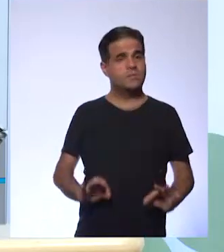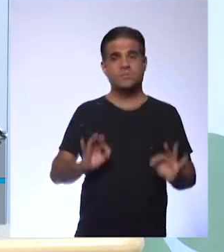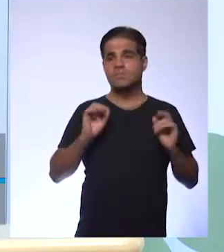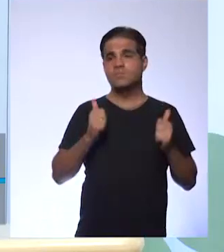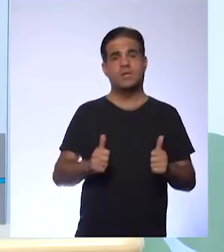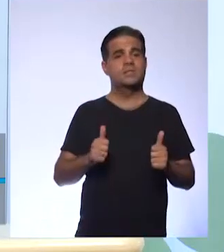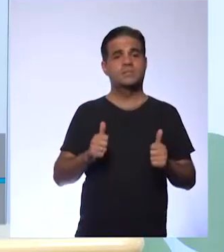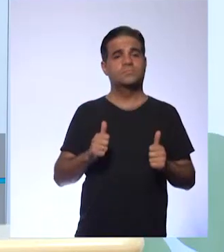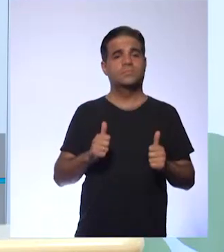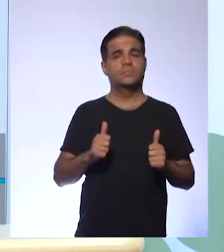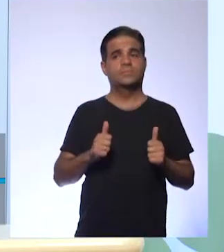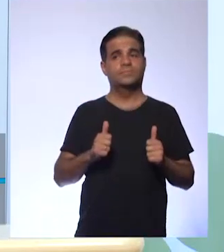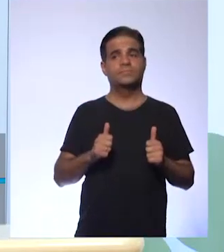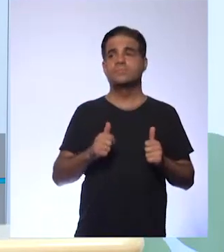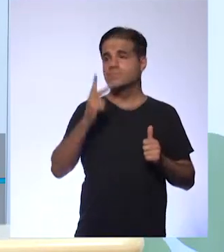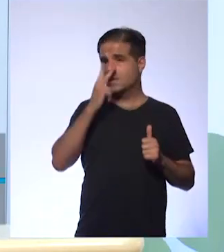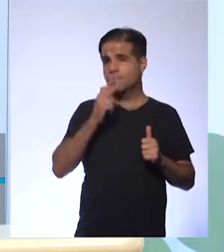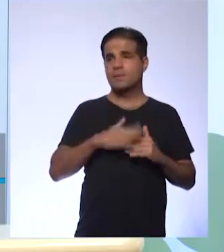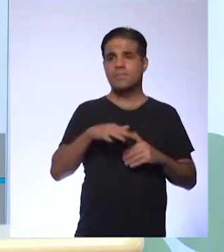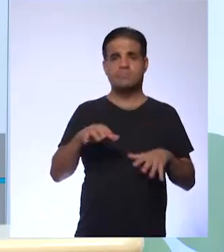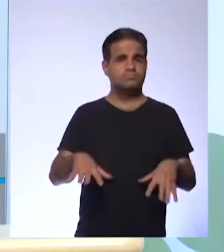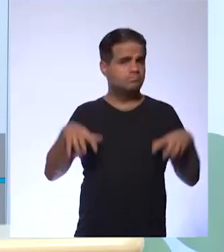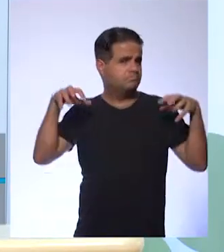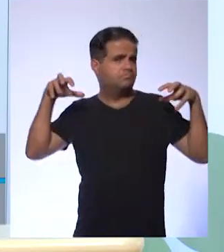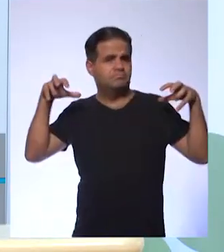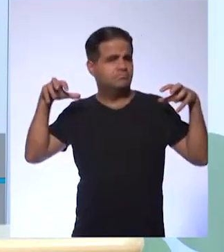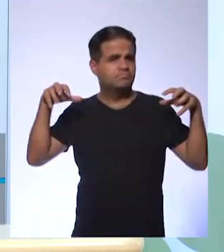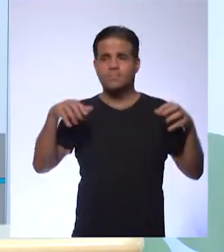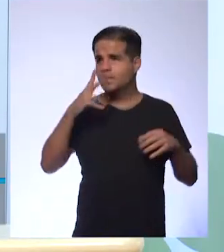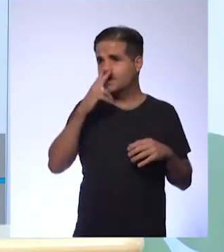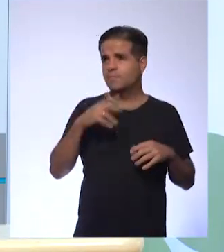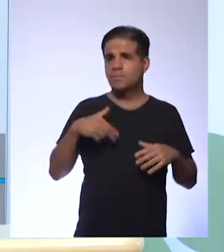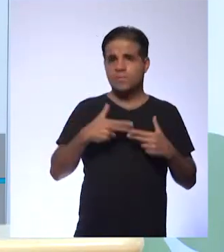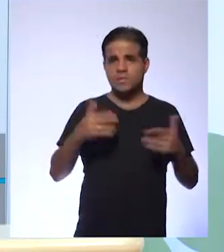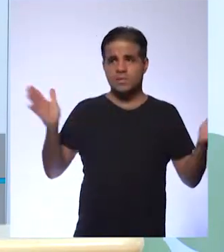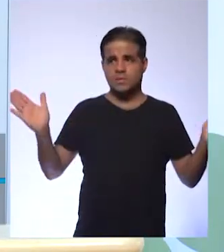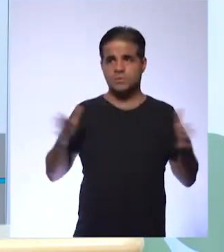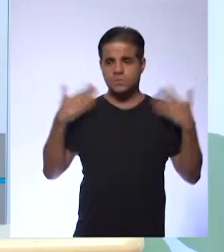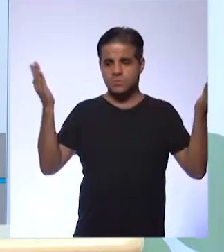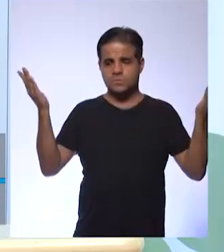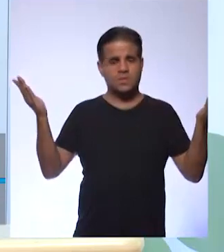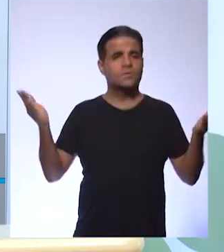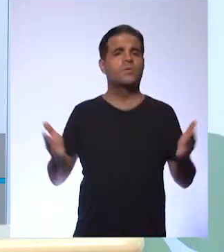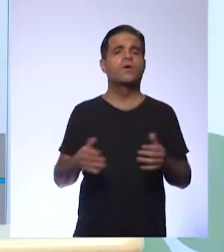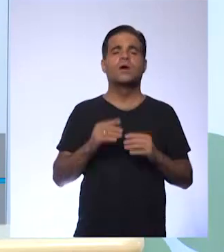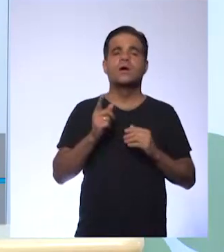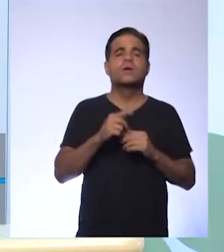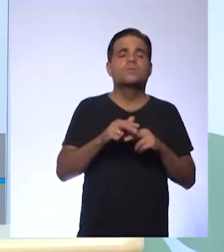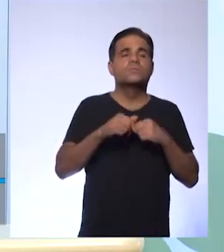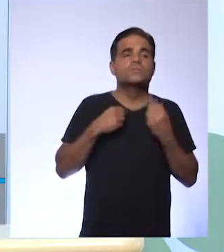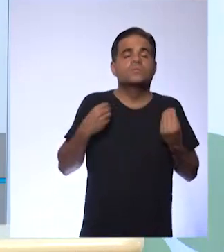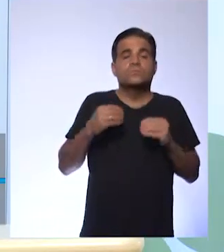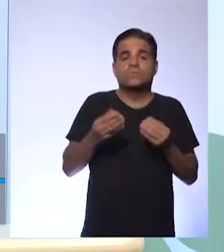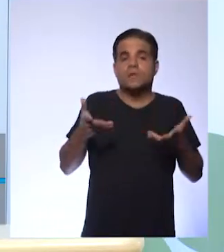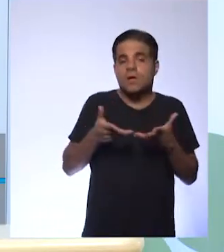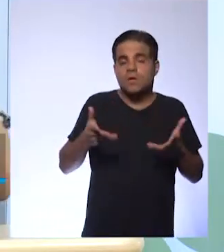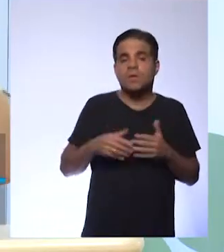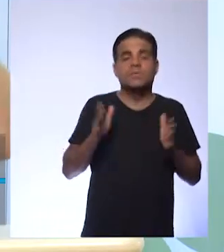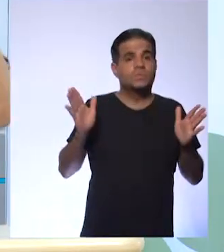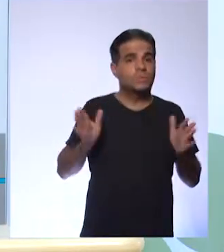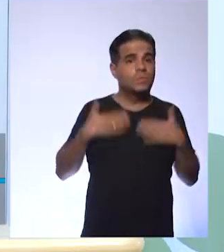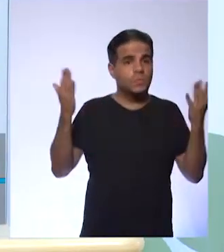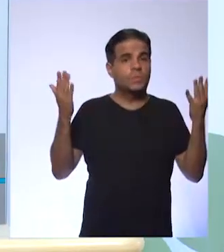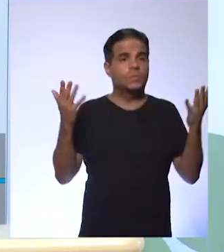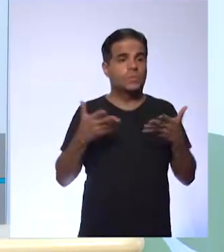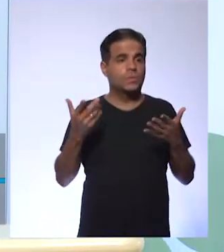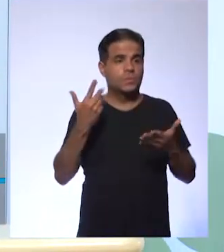mesmo. Parece mais terror, parece que ficou macabro e tal, pelo tom que foi dado agora. Mas o tom que